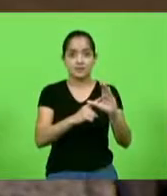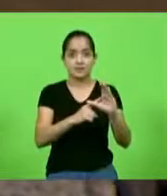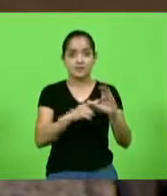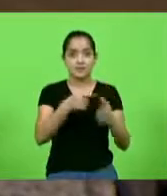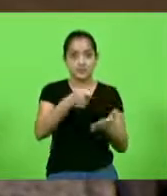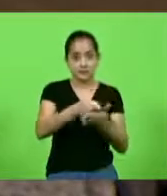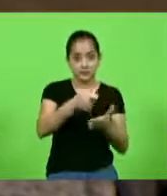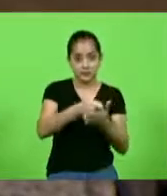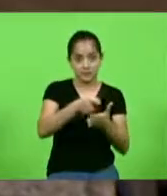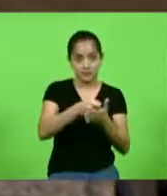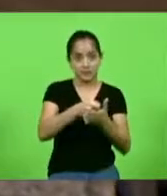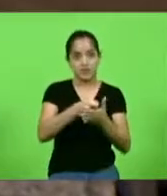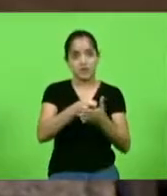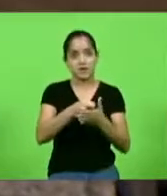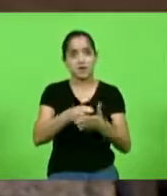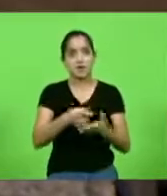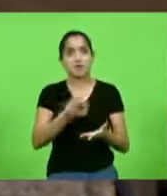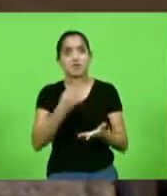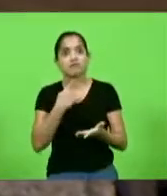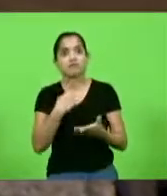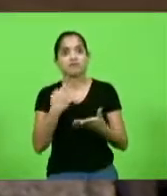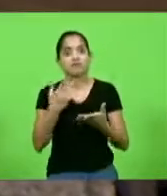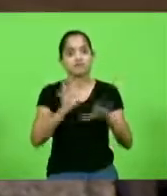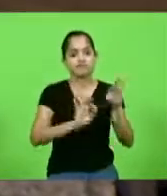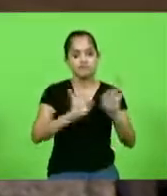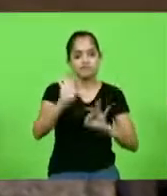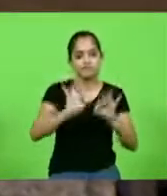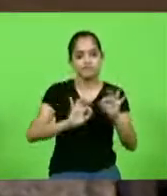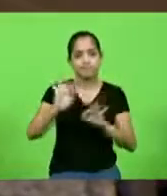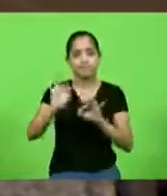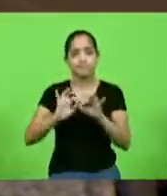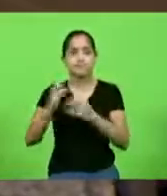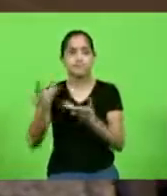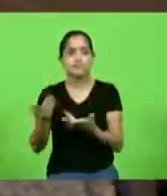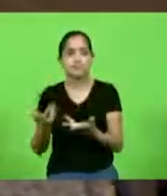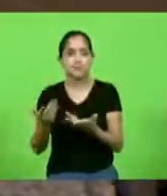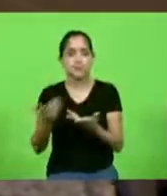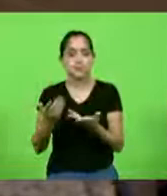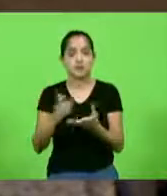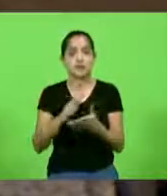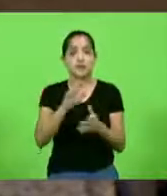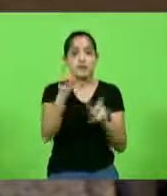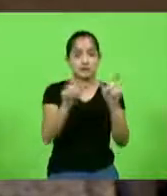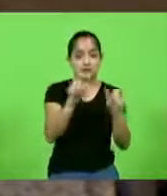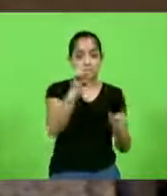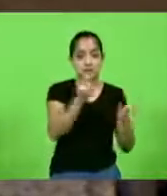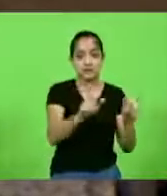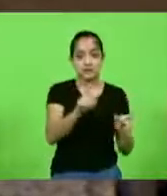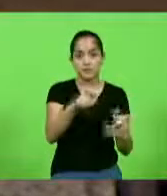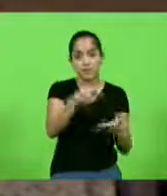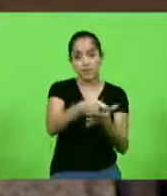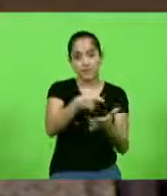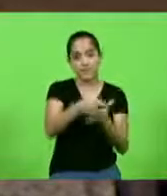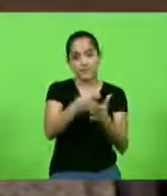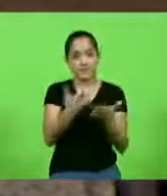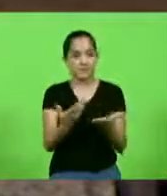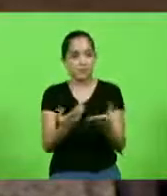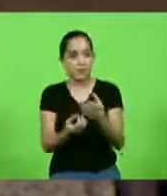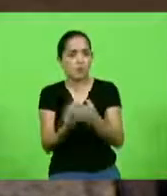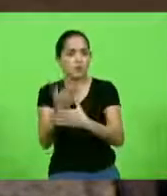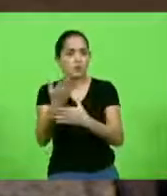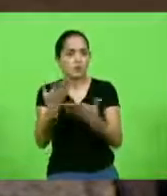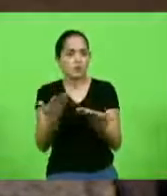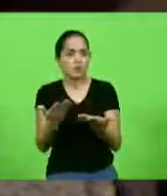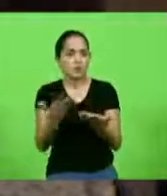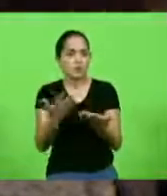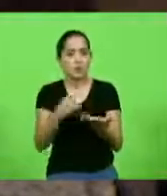na livre e espontânea organização e a disposição das pessoas, criando uma obrigação não para o ente público,